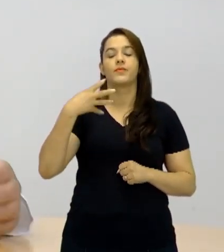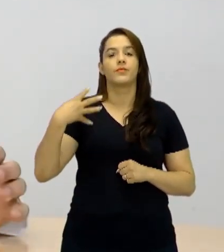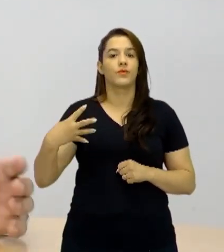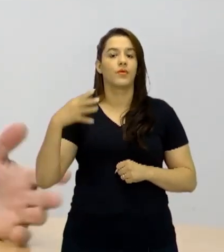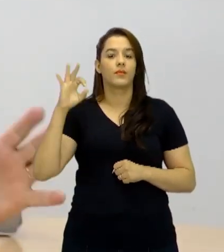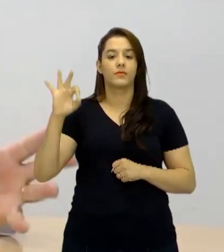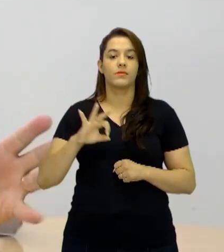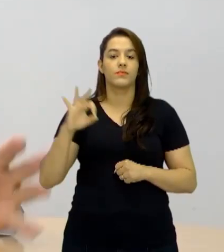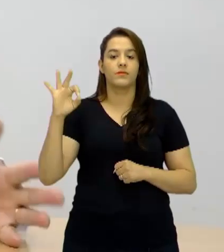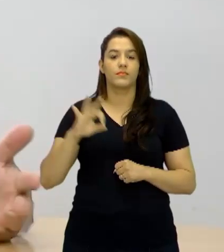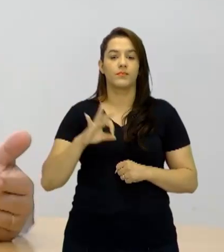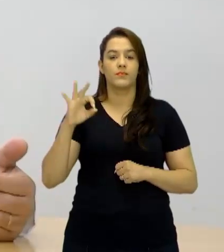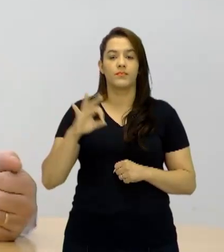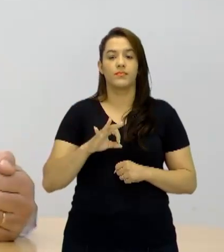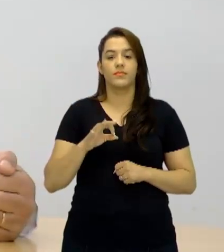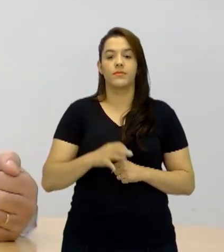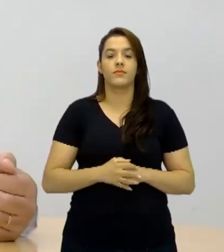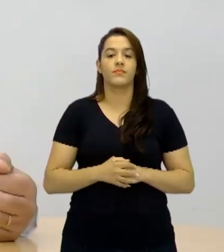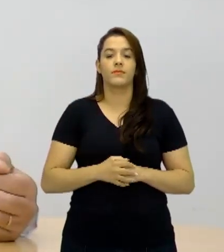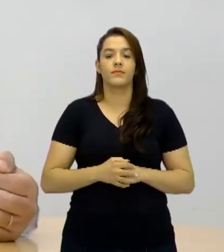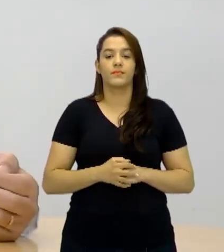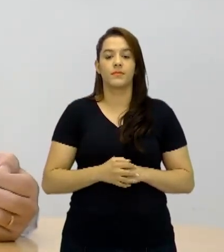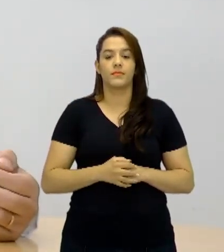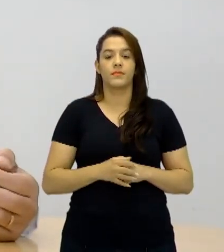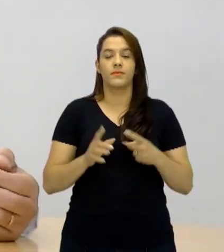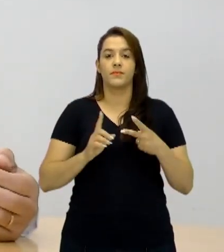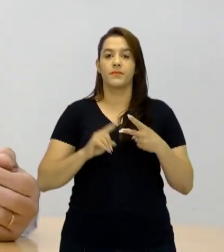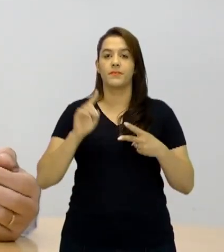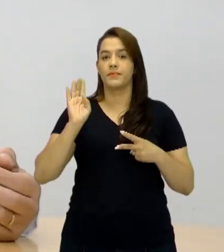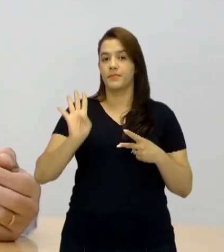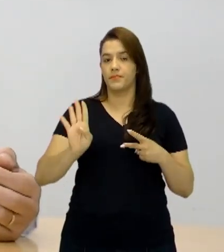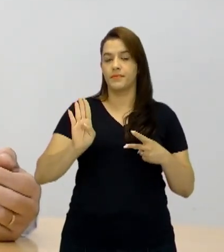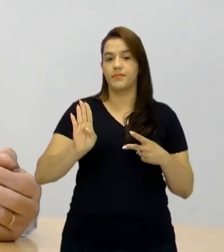24%. Tá meio equilibrado aqui, viu? Alternativa B,